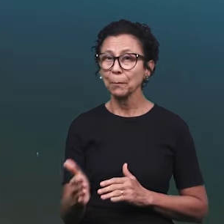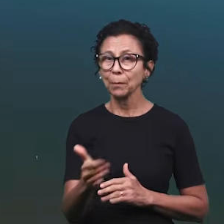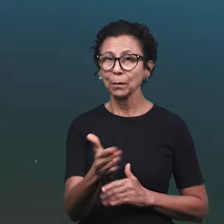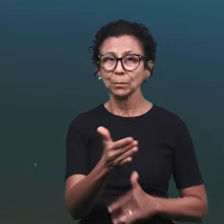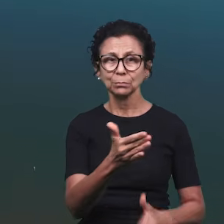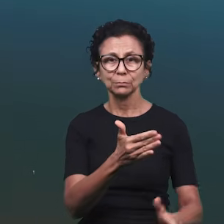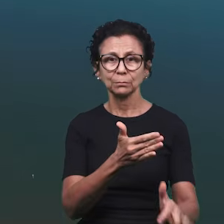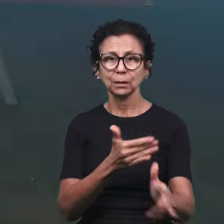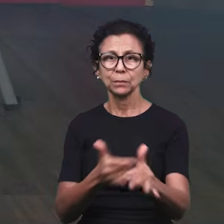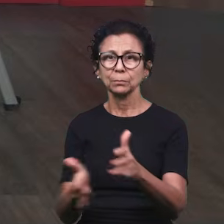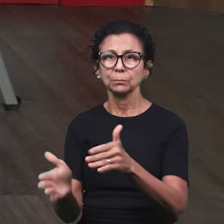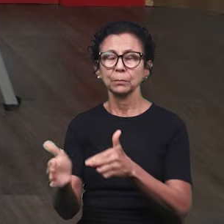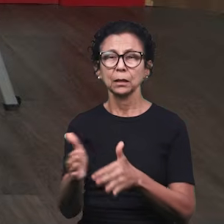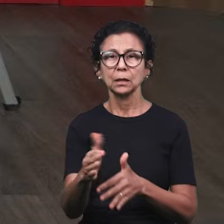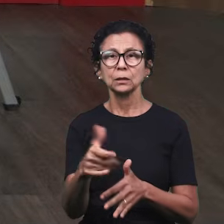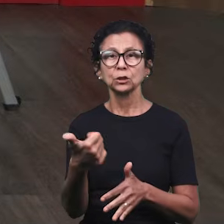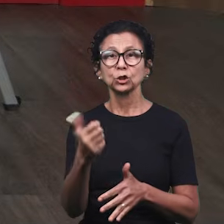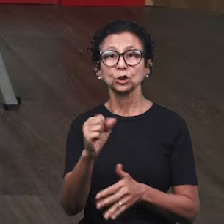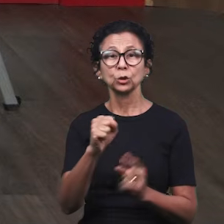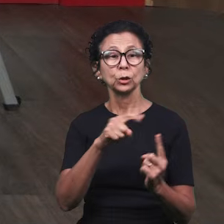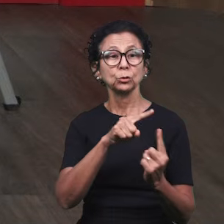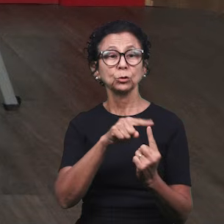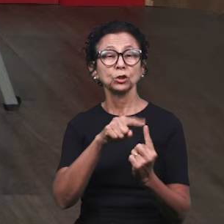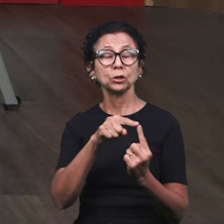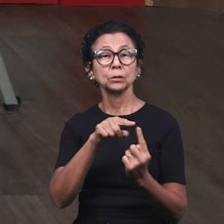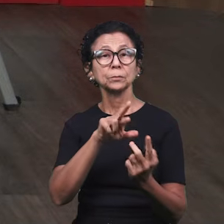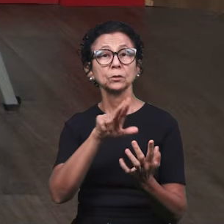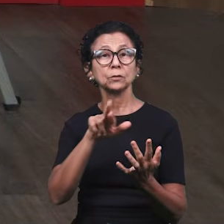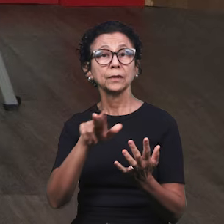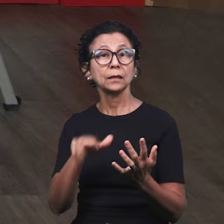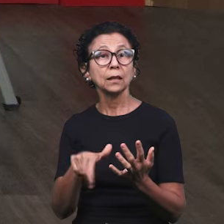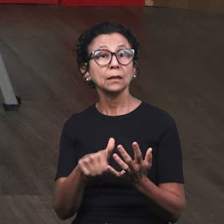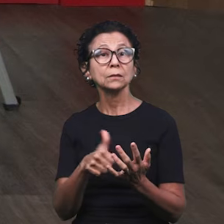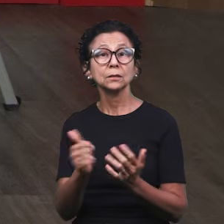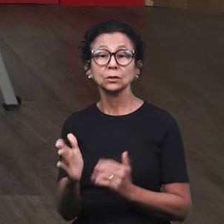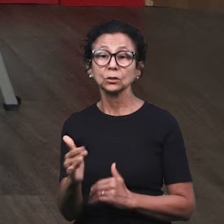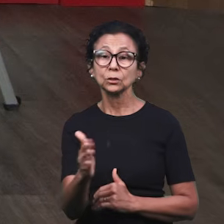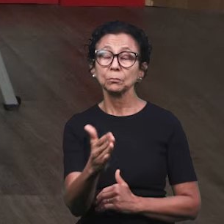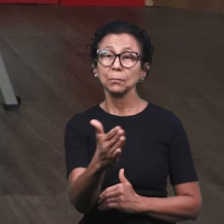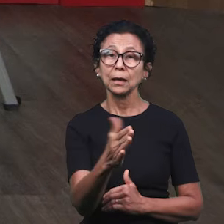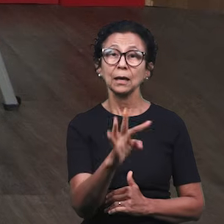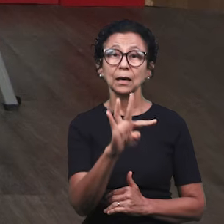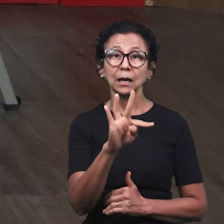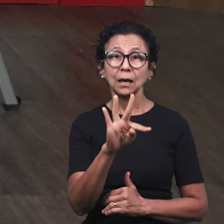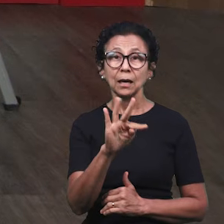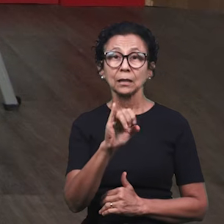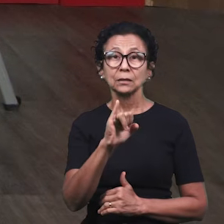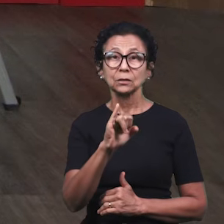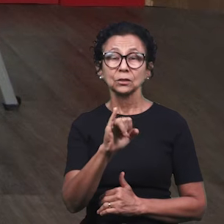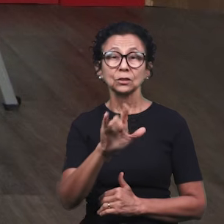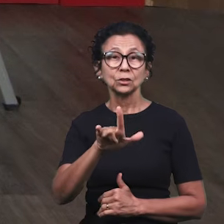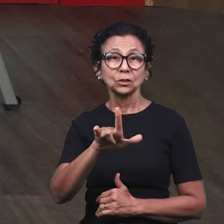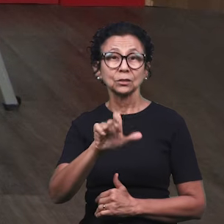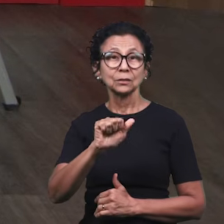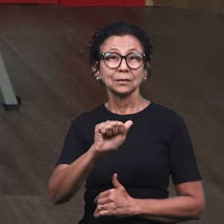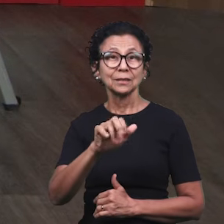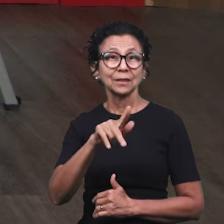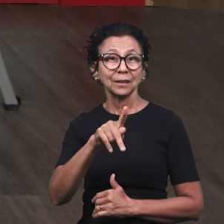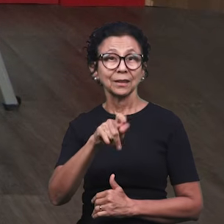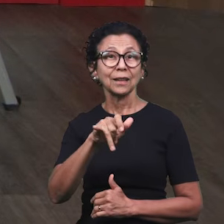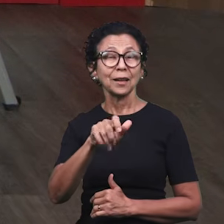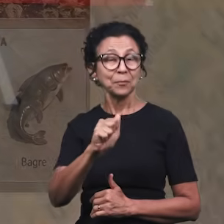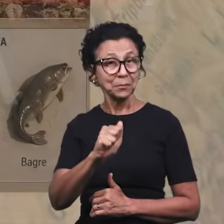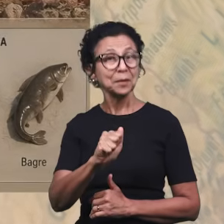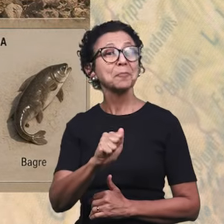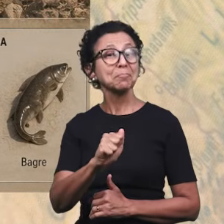peixes. Ele tem 18 espécies diferentes de peixes. A tilápia é o Uma principal, delas.